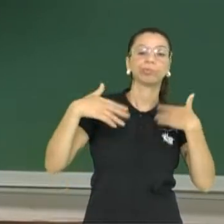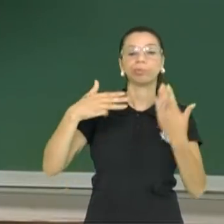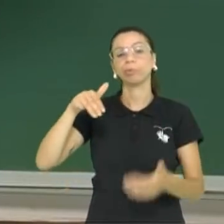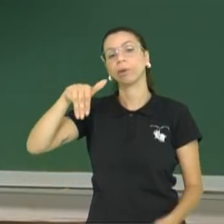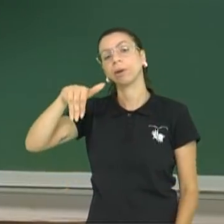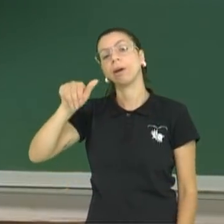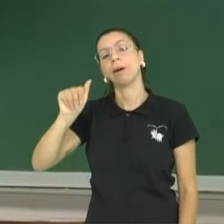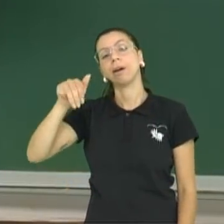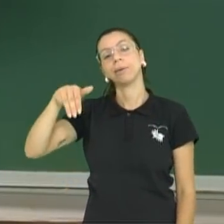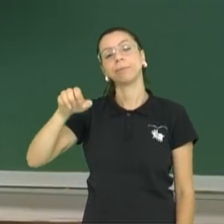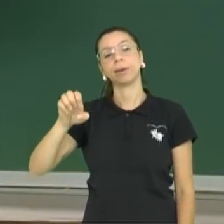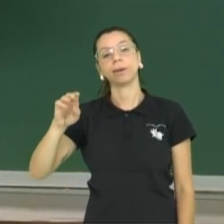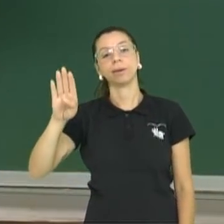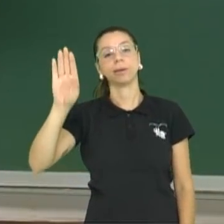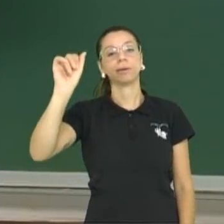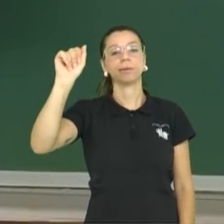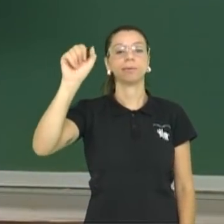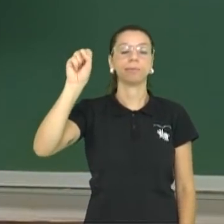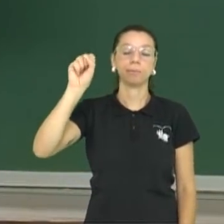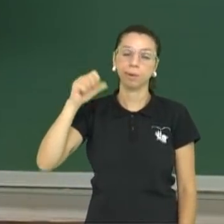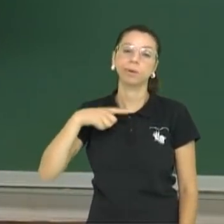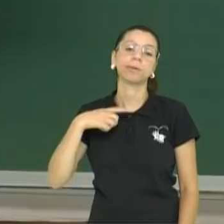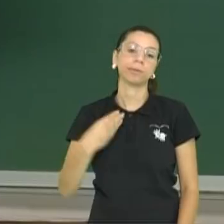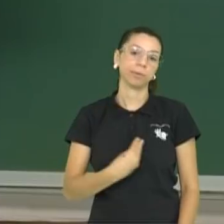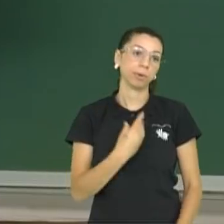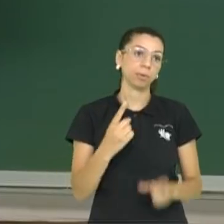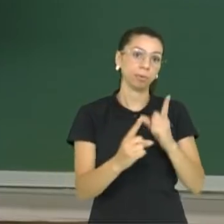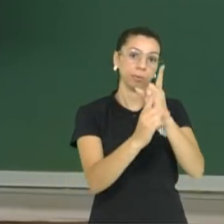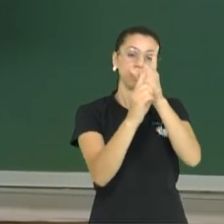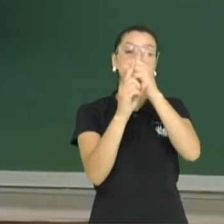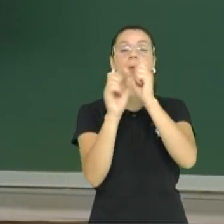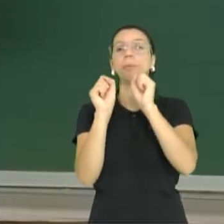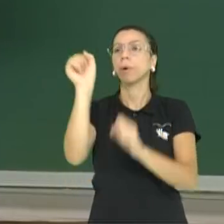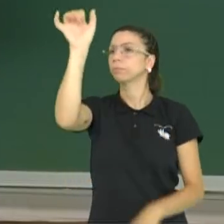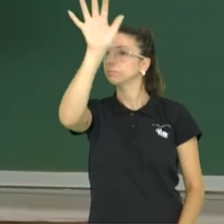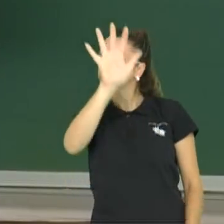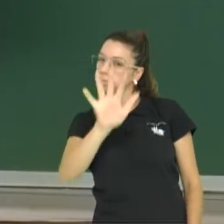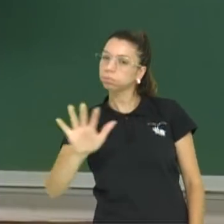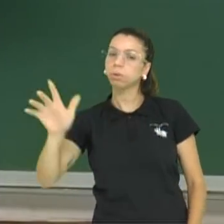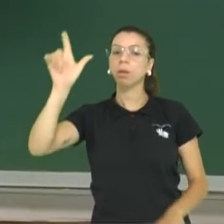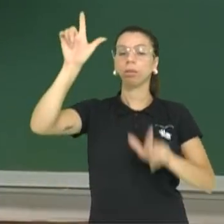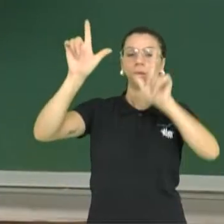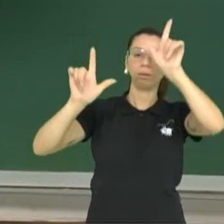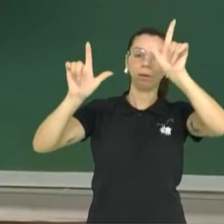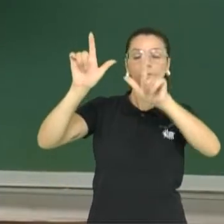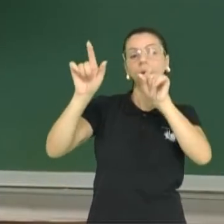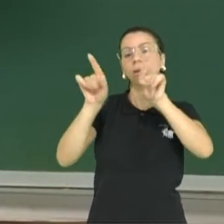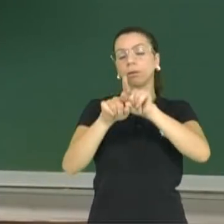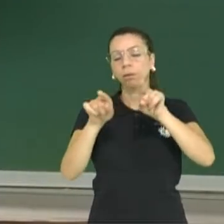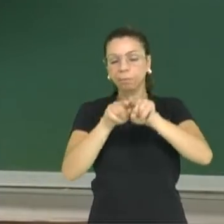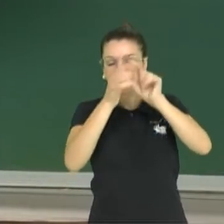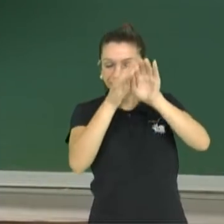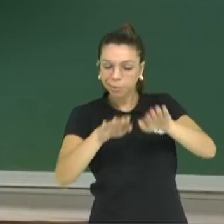paramécios, as amebas estão no ambiente. Podem estar aqui nessa televisão, nesse monitor, no chão, numa